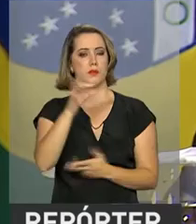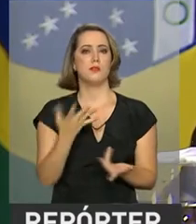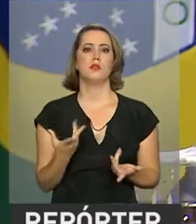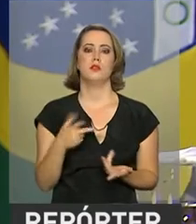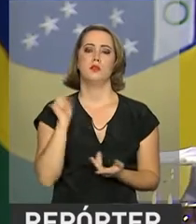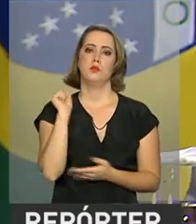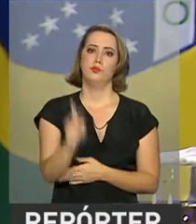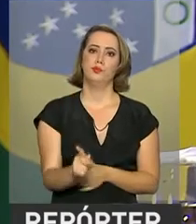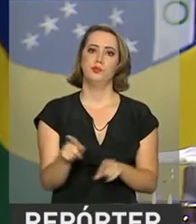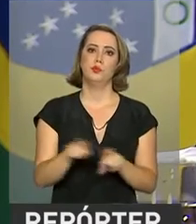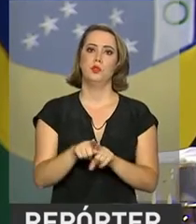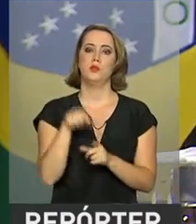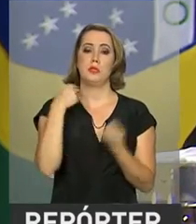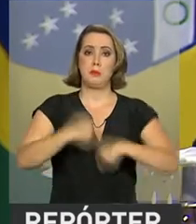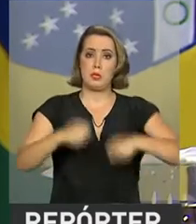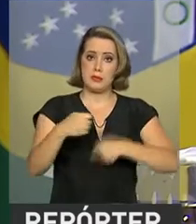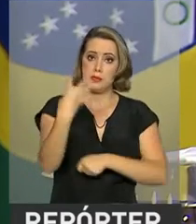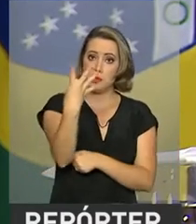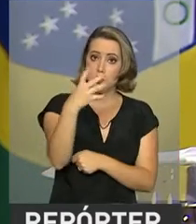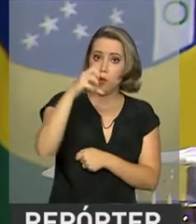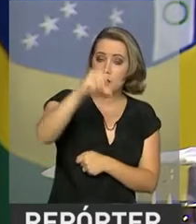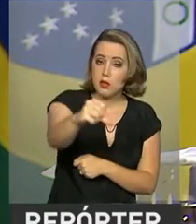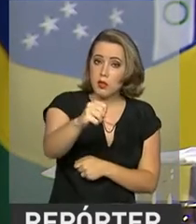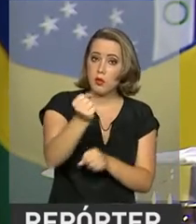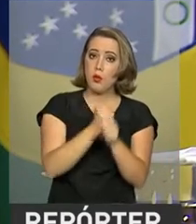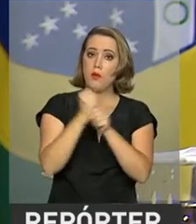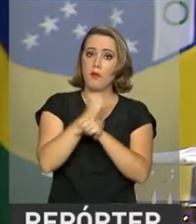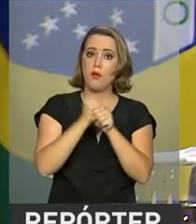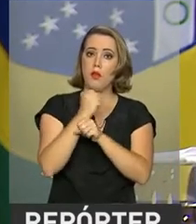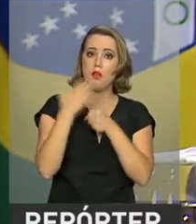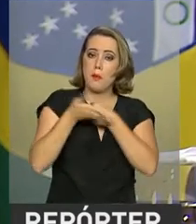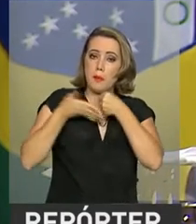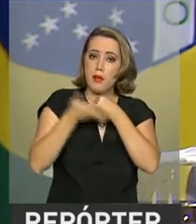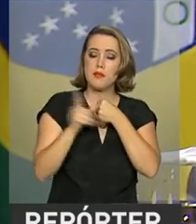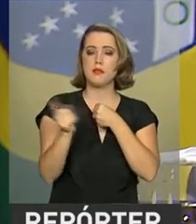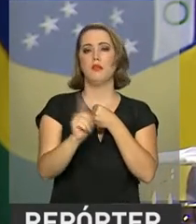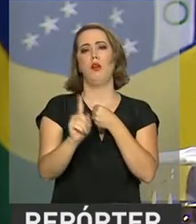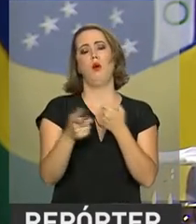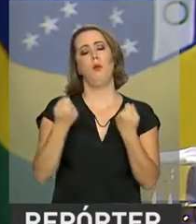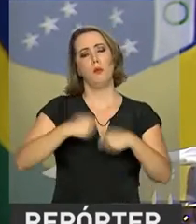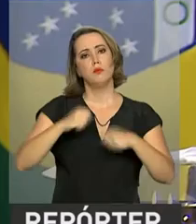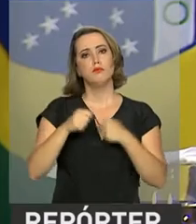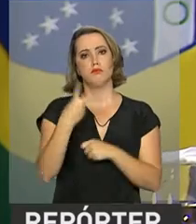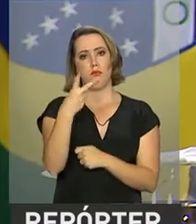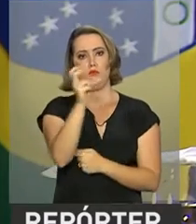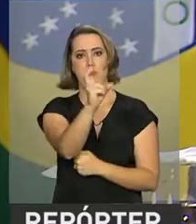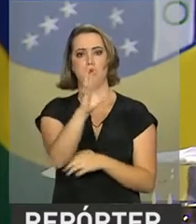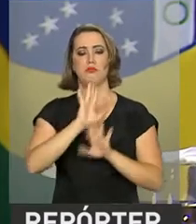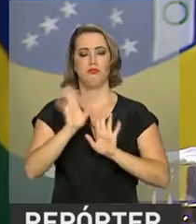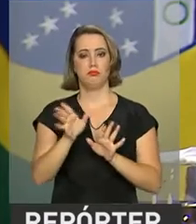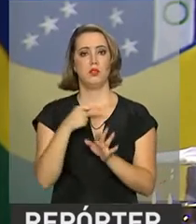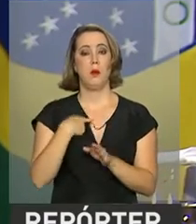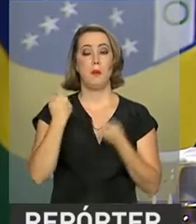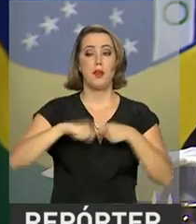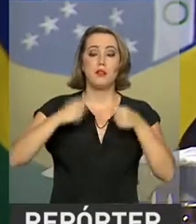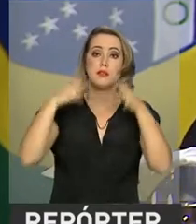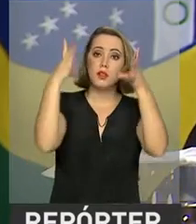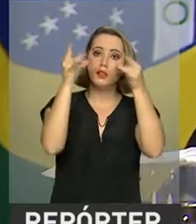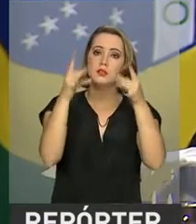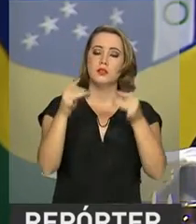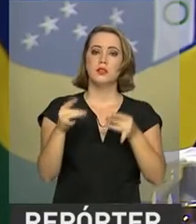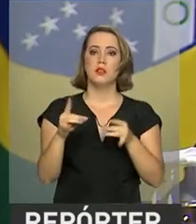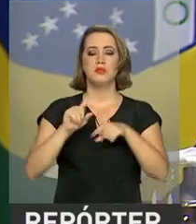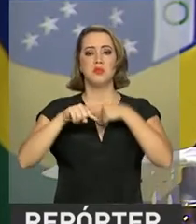49 anos para atingir de aposentadoria acho que é um dado que deve ser ressaltado por que não